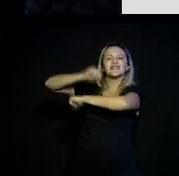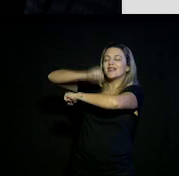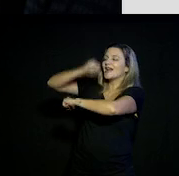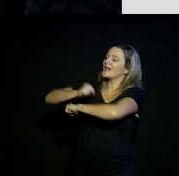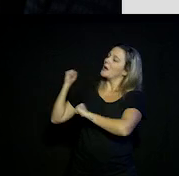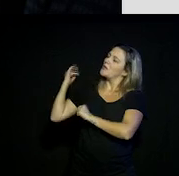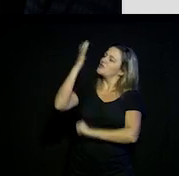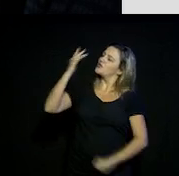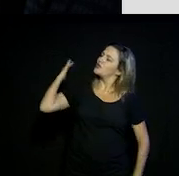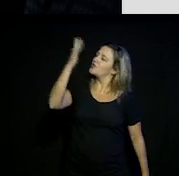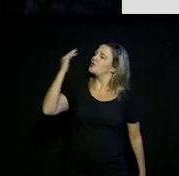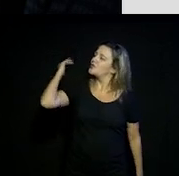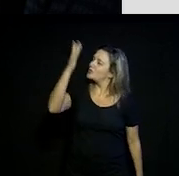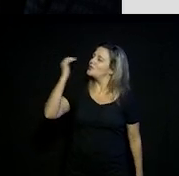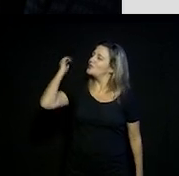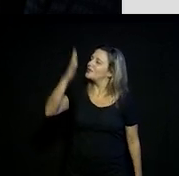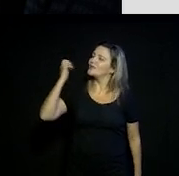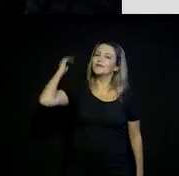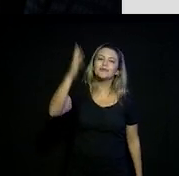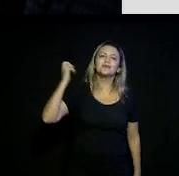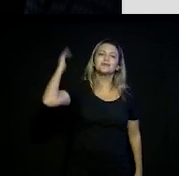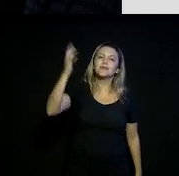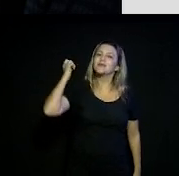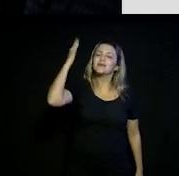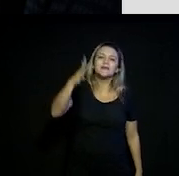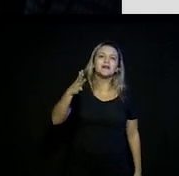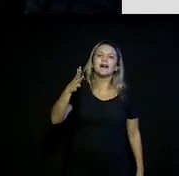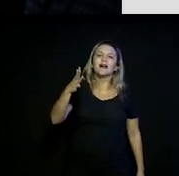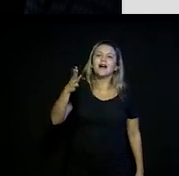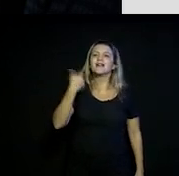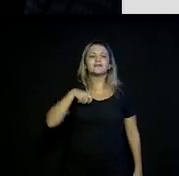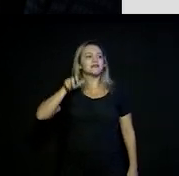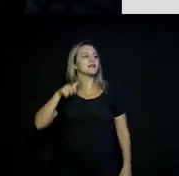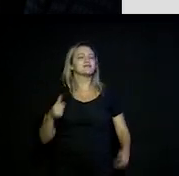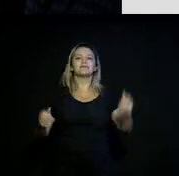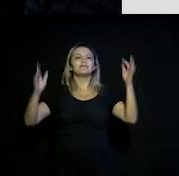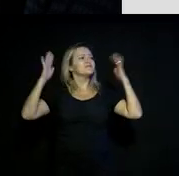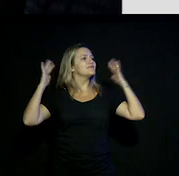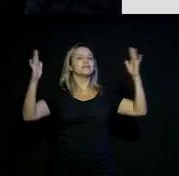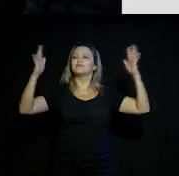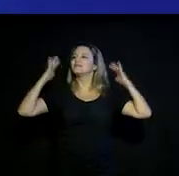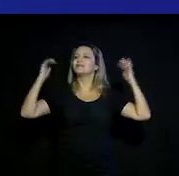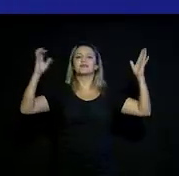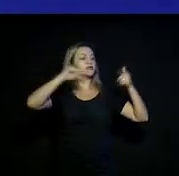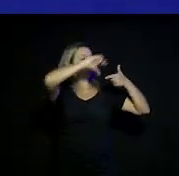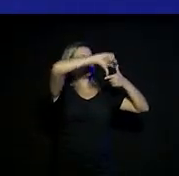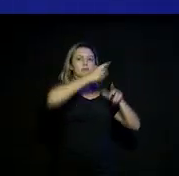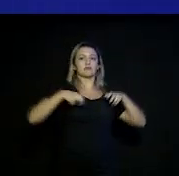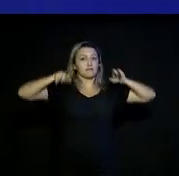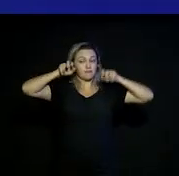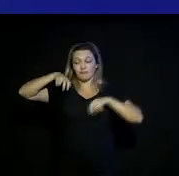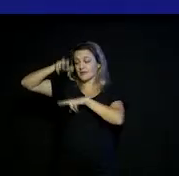ninguém nos informa de onde ele vem, nem para onde ele vai. Você se senta e as janelas são assim,